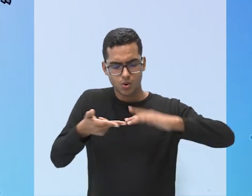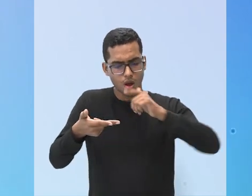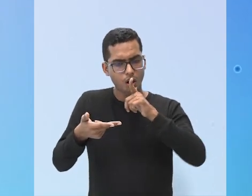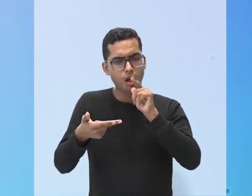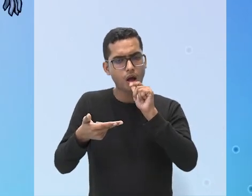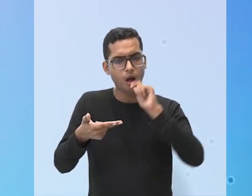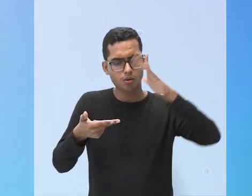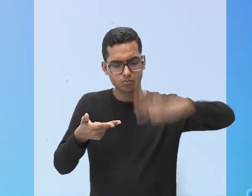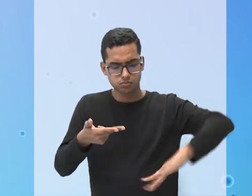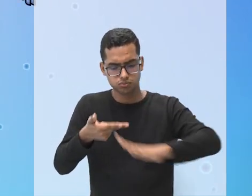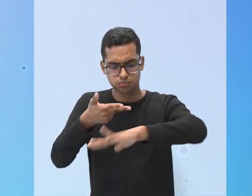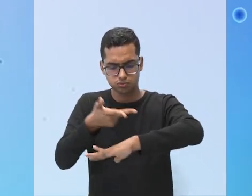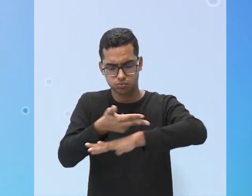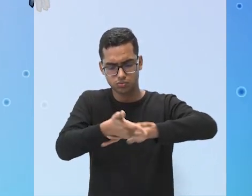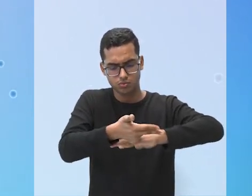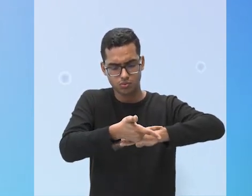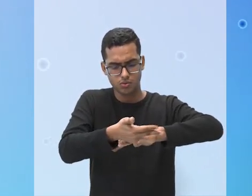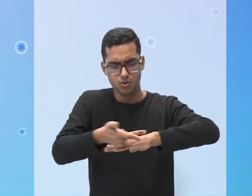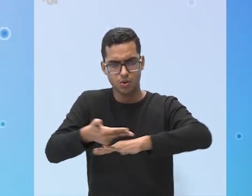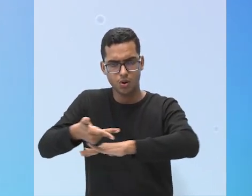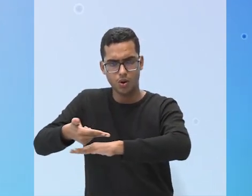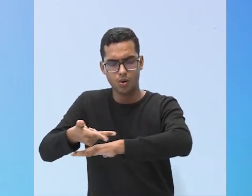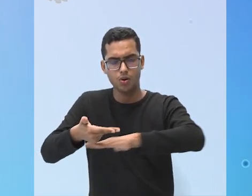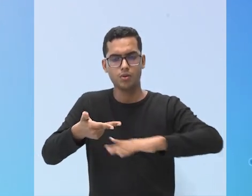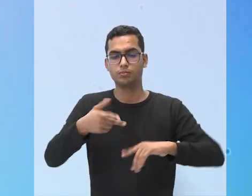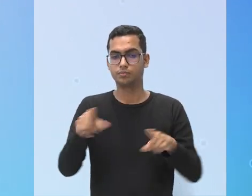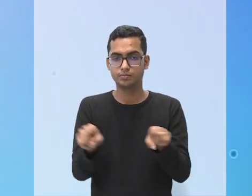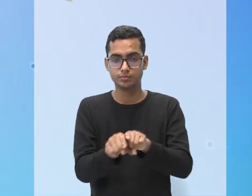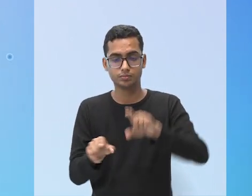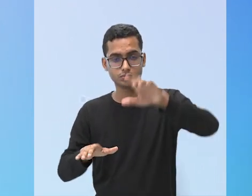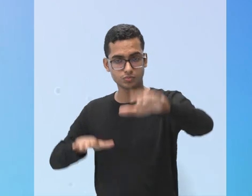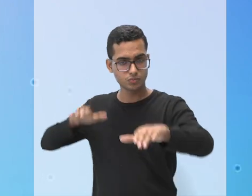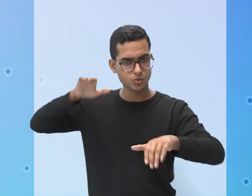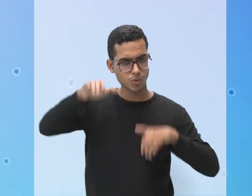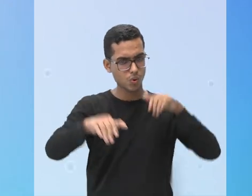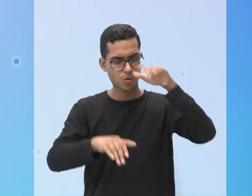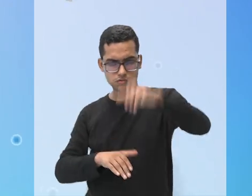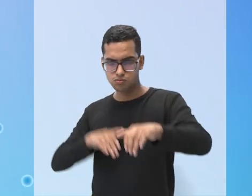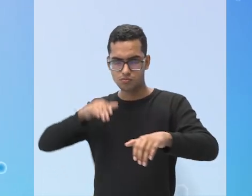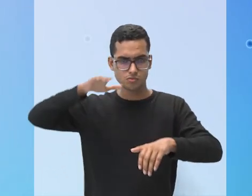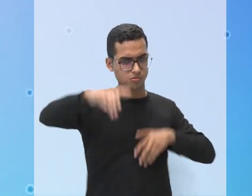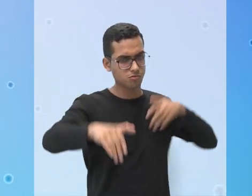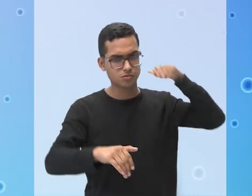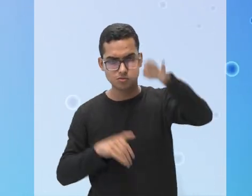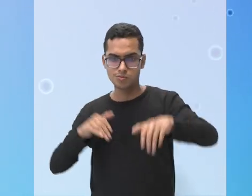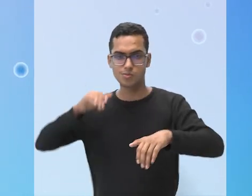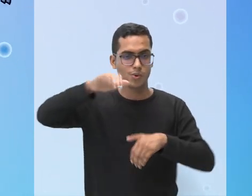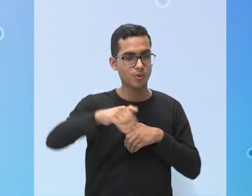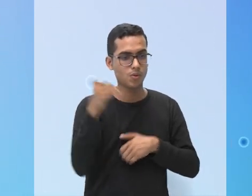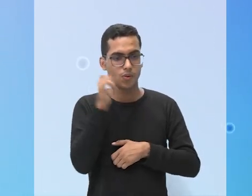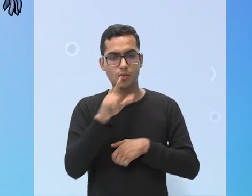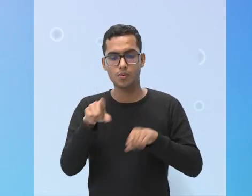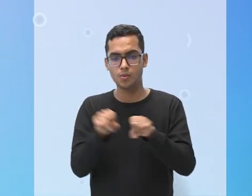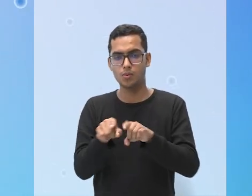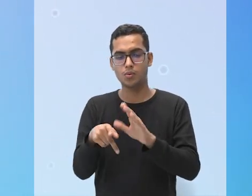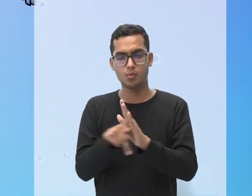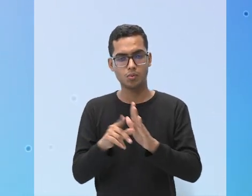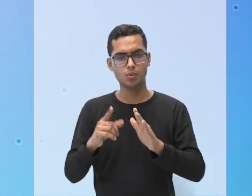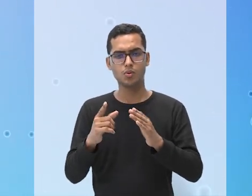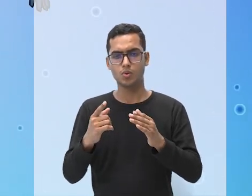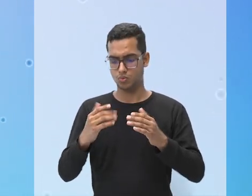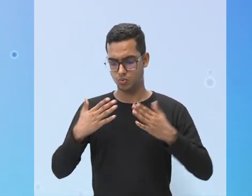para o fundo da piscina, ou seja, em decúbito ventral. Ele fica na posição